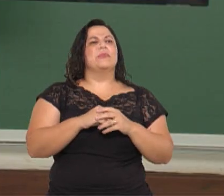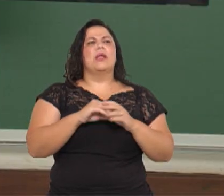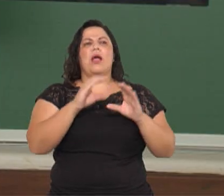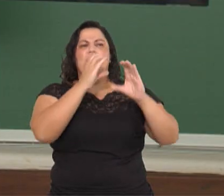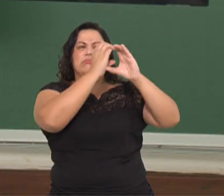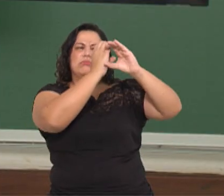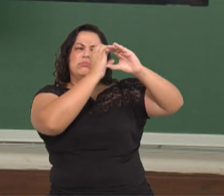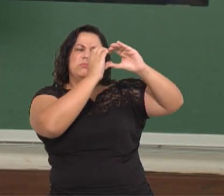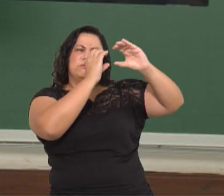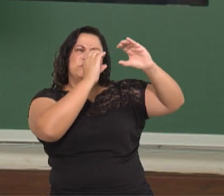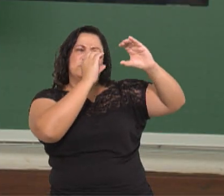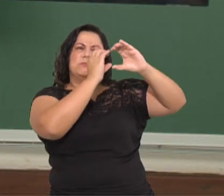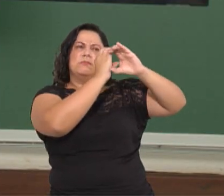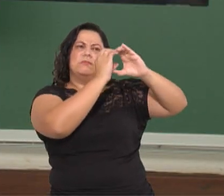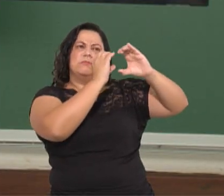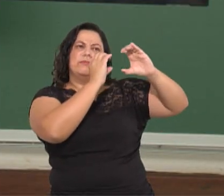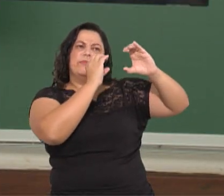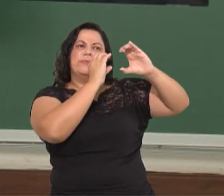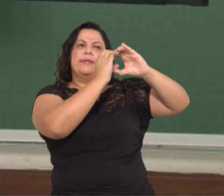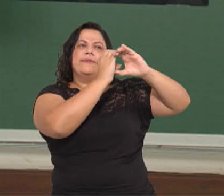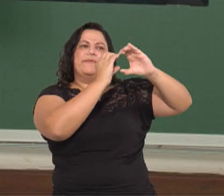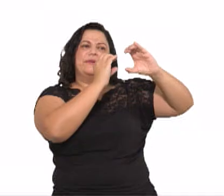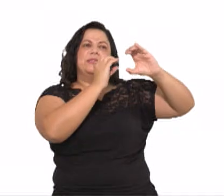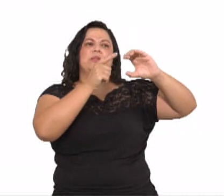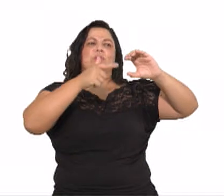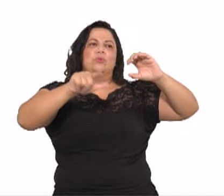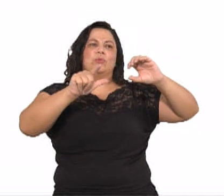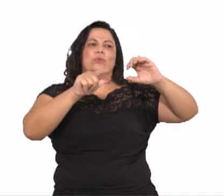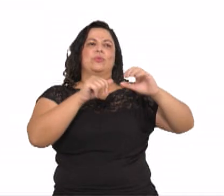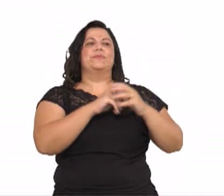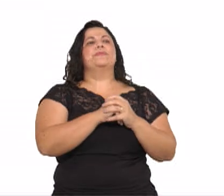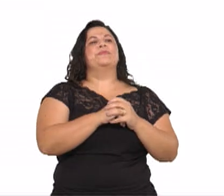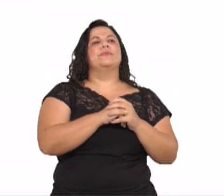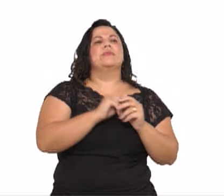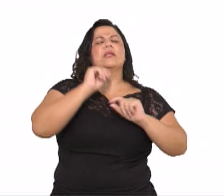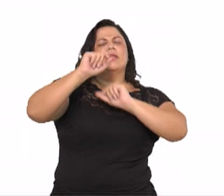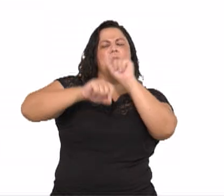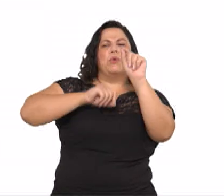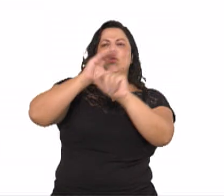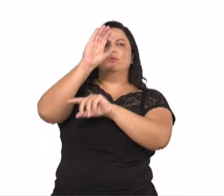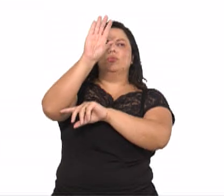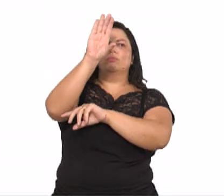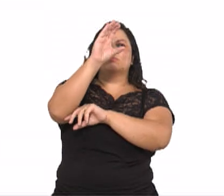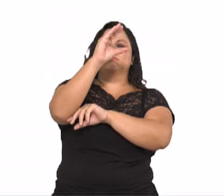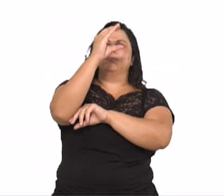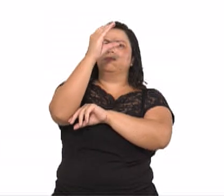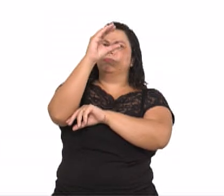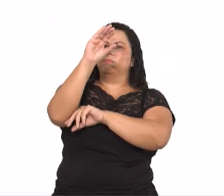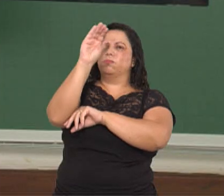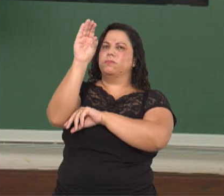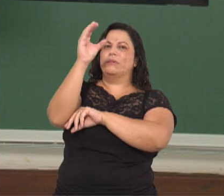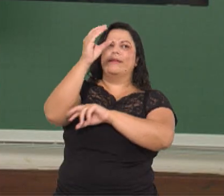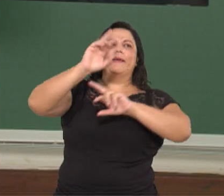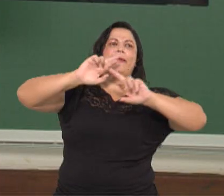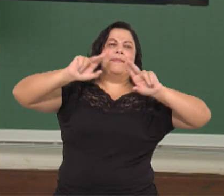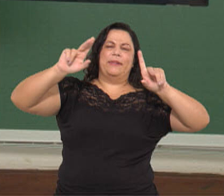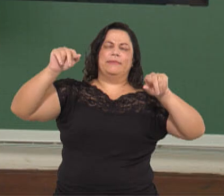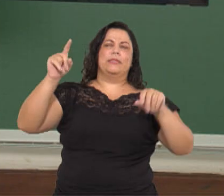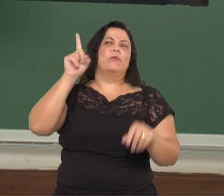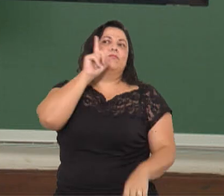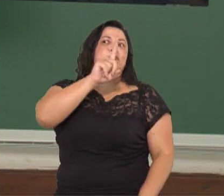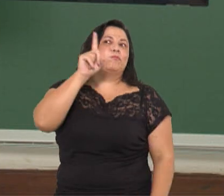Mais ou menos 1965, nós temos os radiotelescópios. É muito comum nos Estados Unidos. São